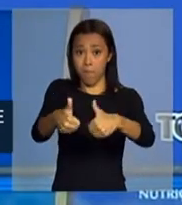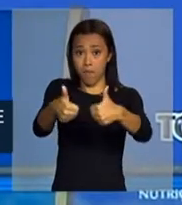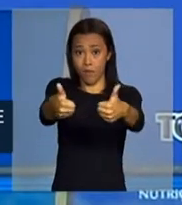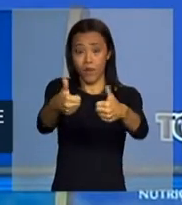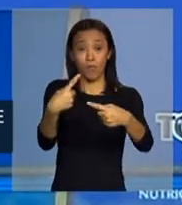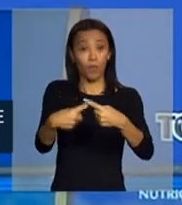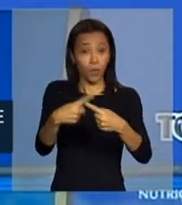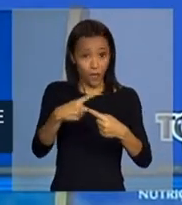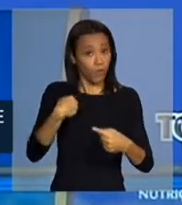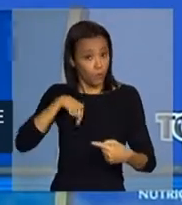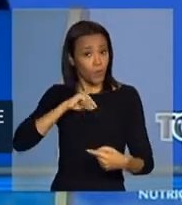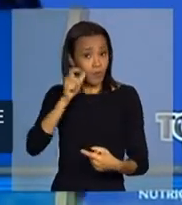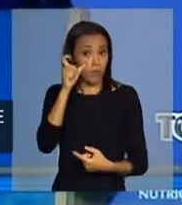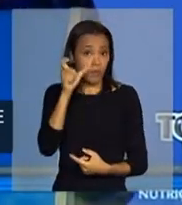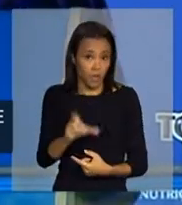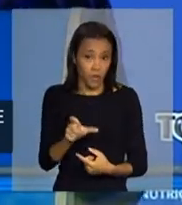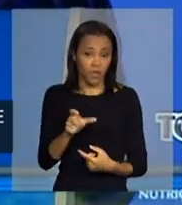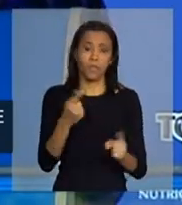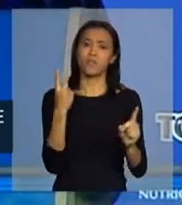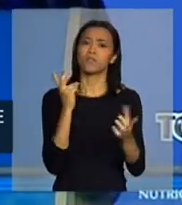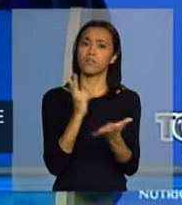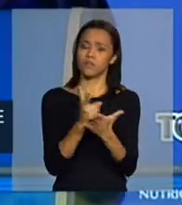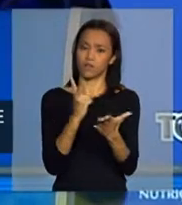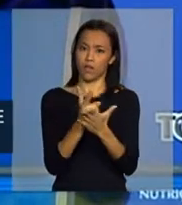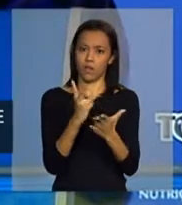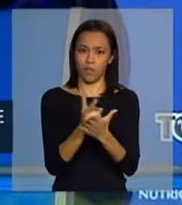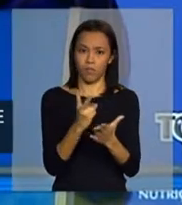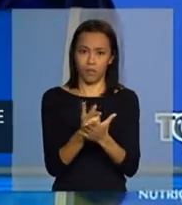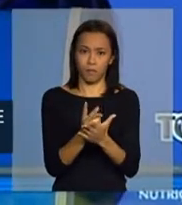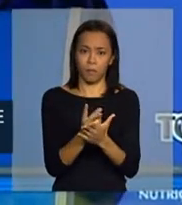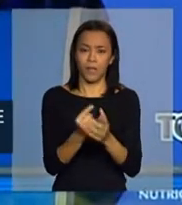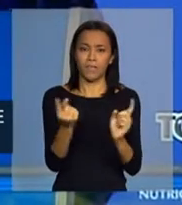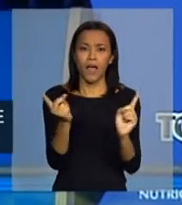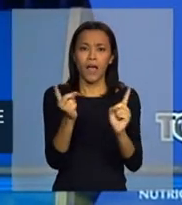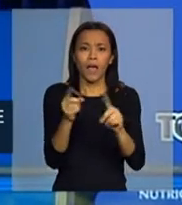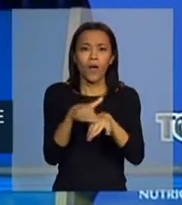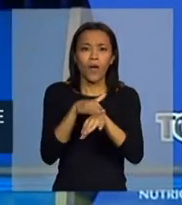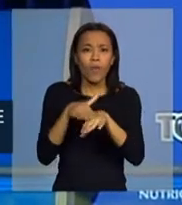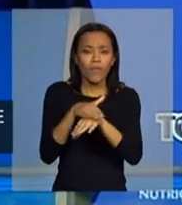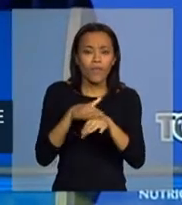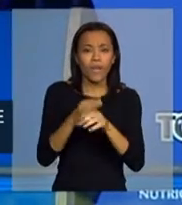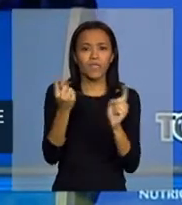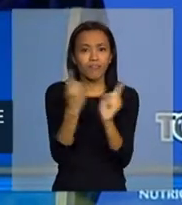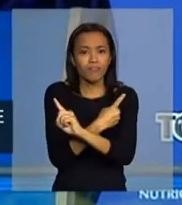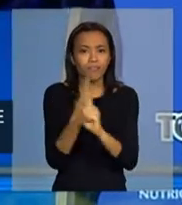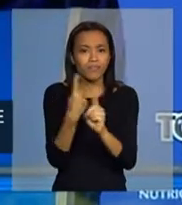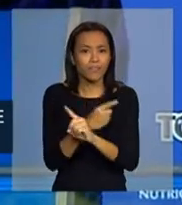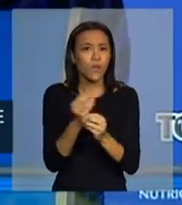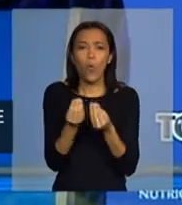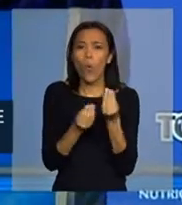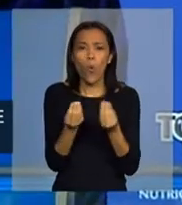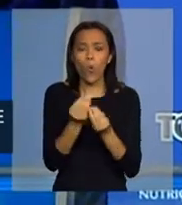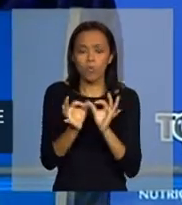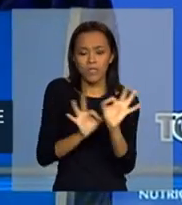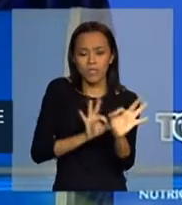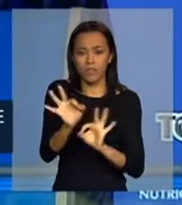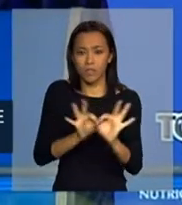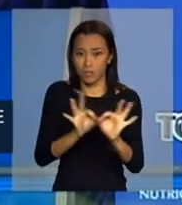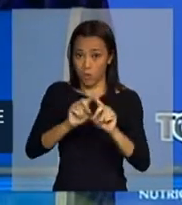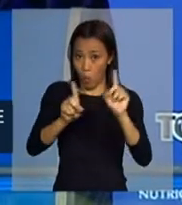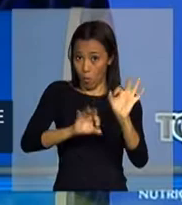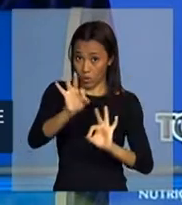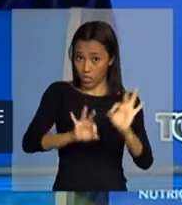nos interessa muito o diálogo e a construção desse plano dentro de um diálogo com